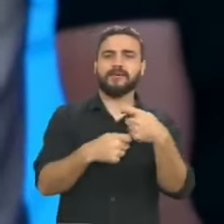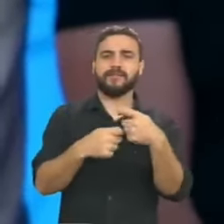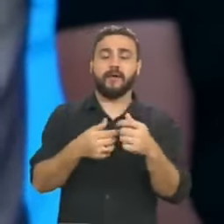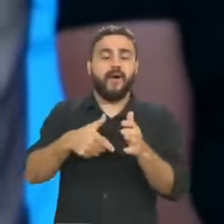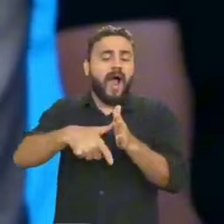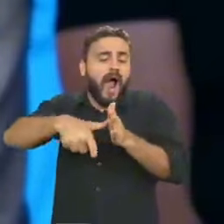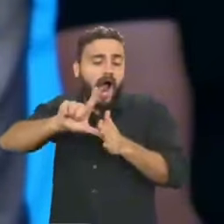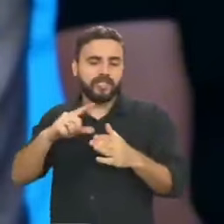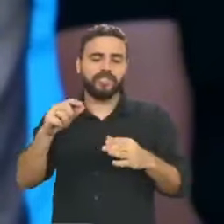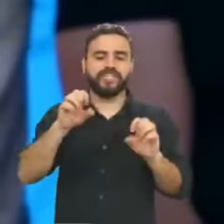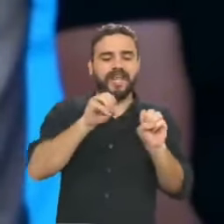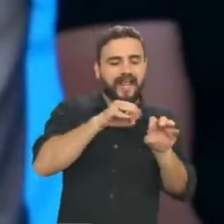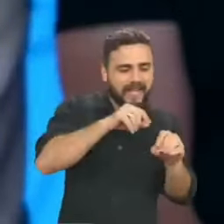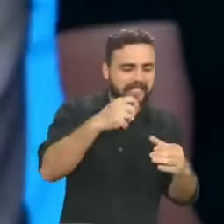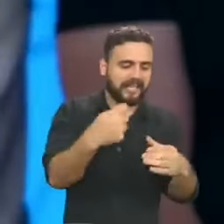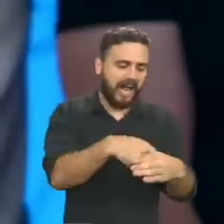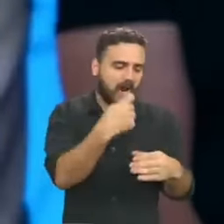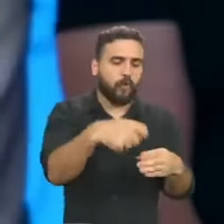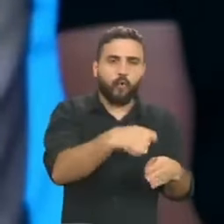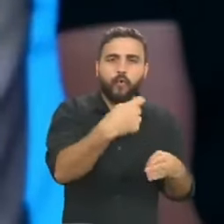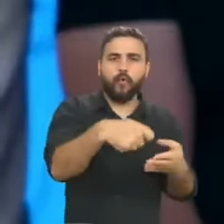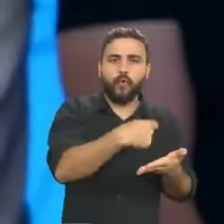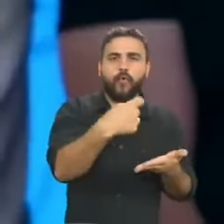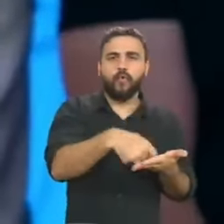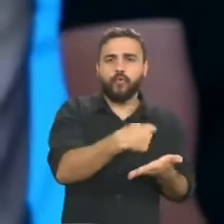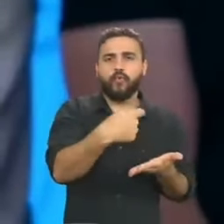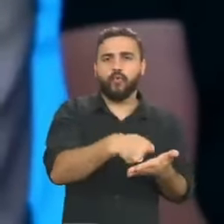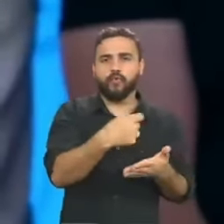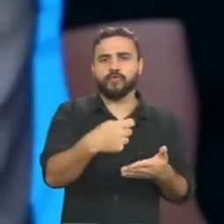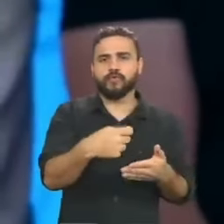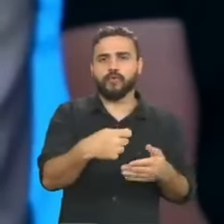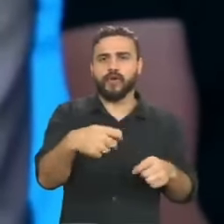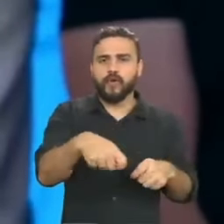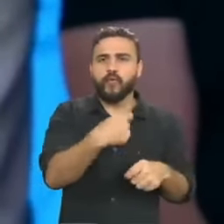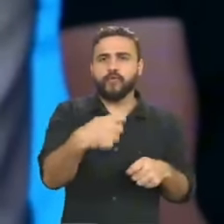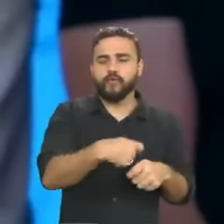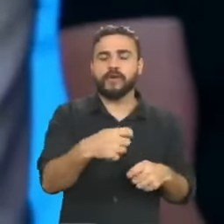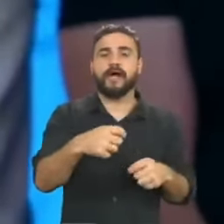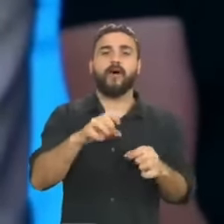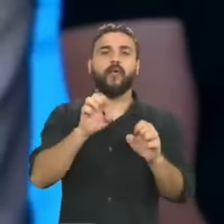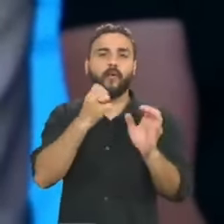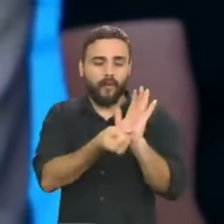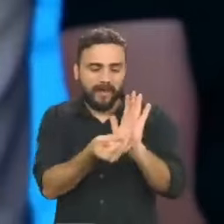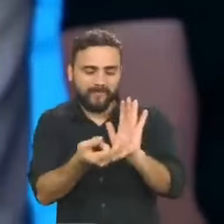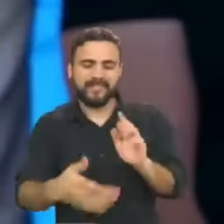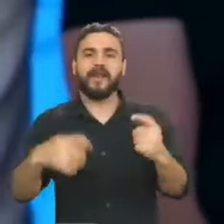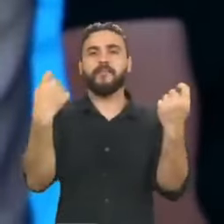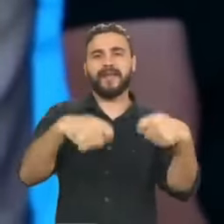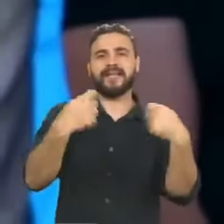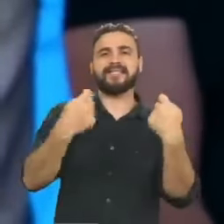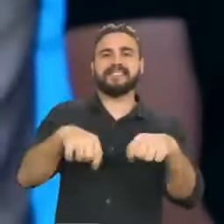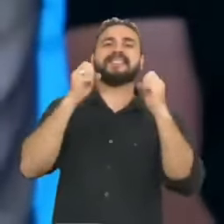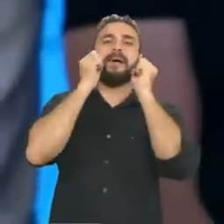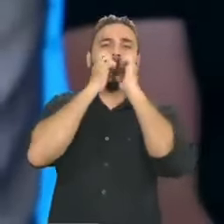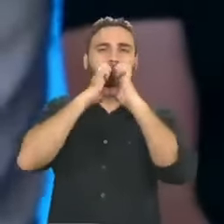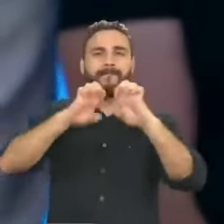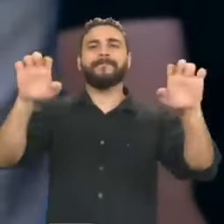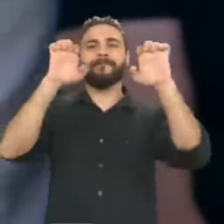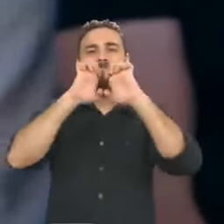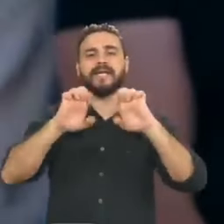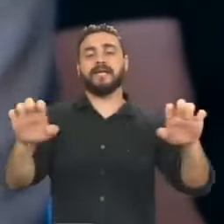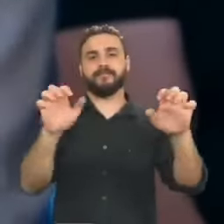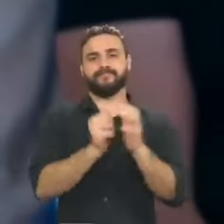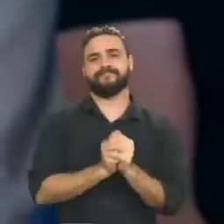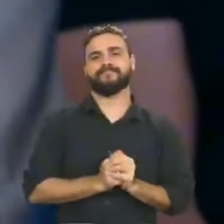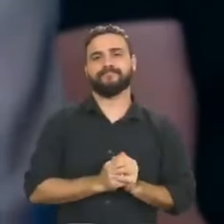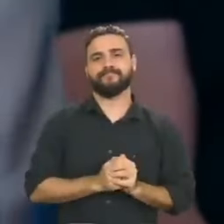de fazer uma produção, o evangelho tem que ser pregado. Isso é muito alinhado com a equipe mesmo. Então, assim, no edital do Magalu, a